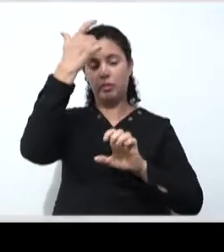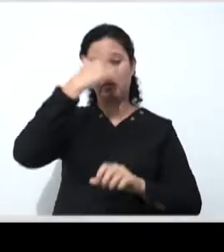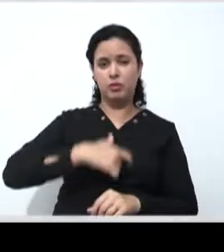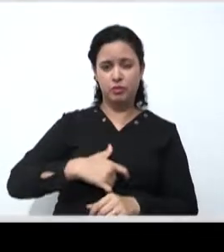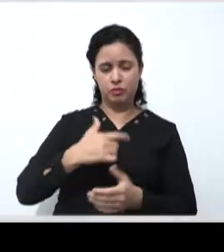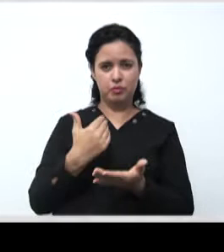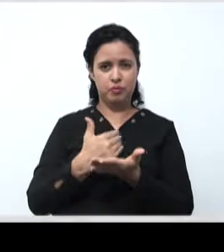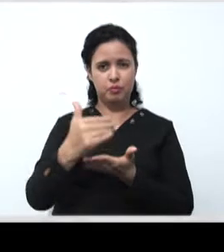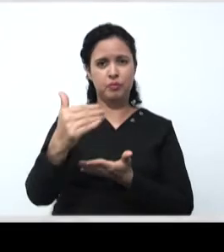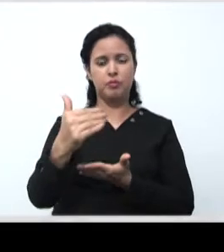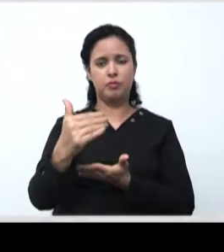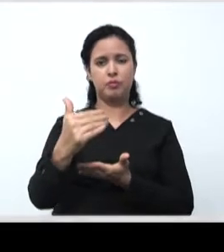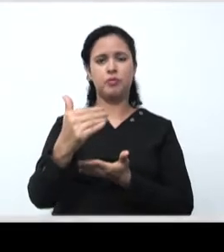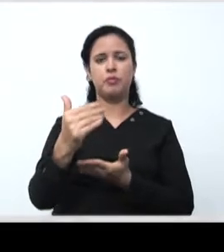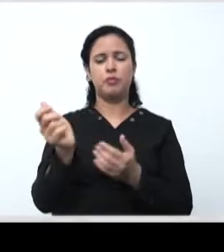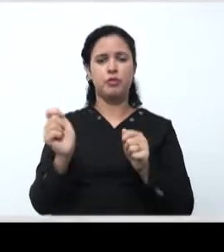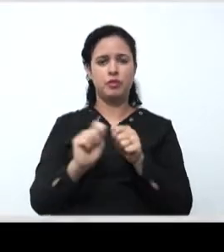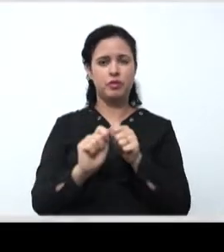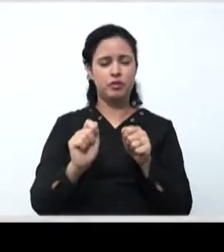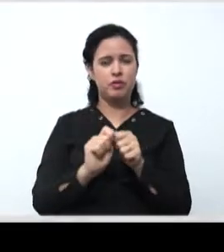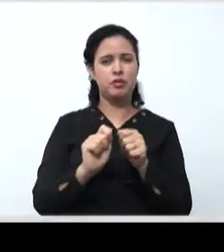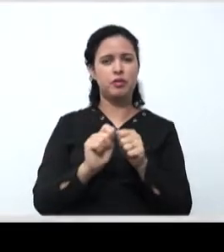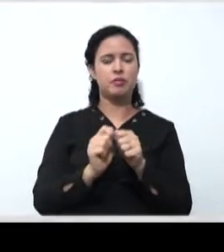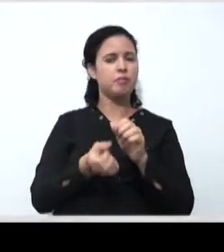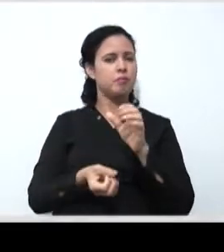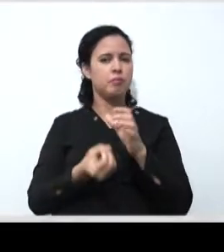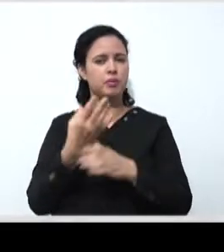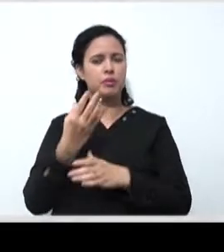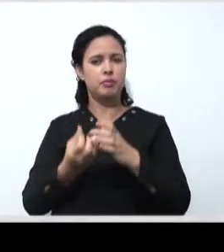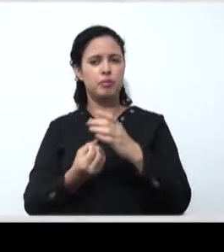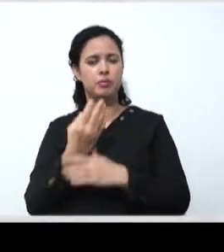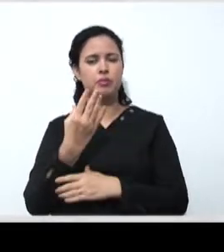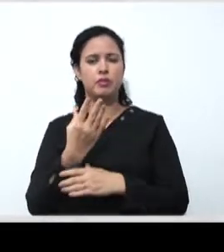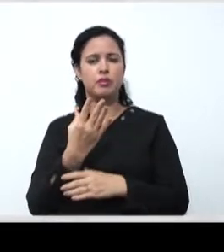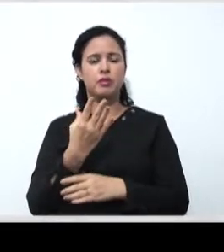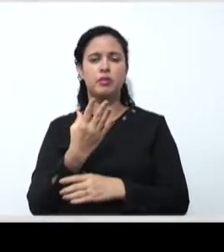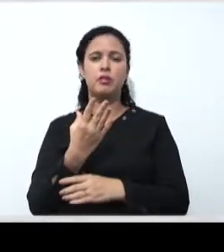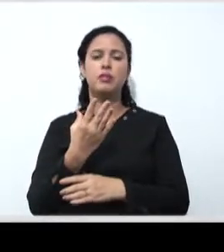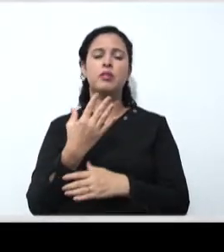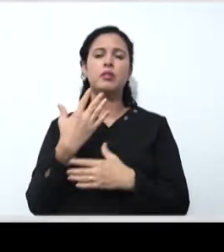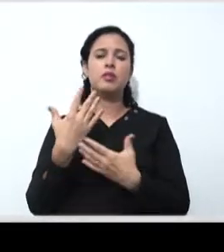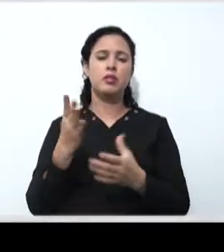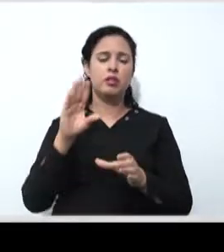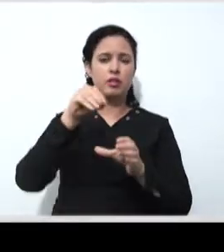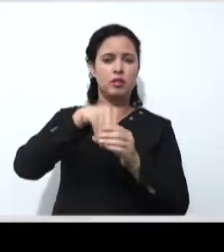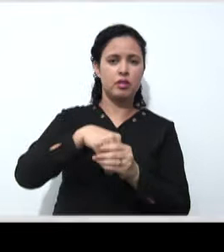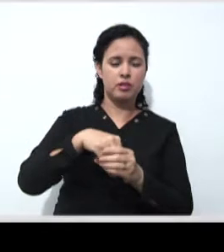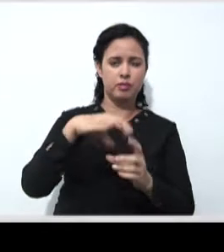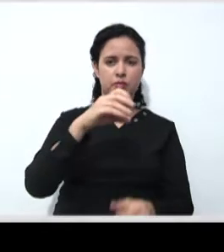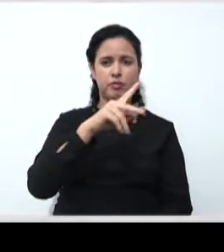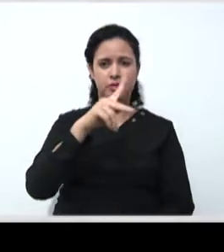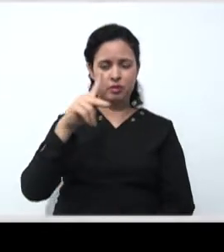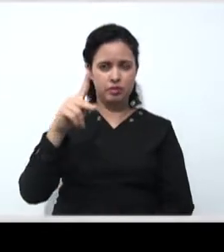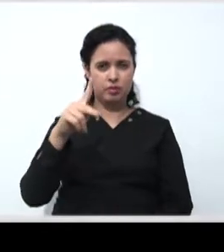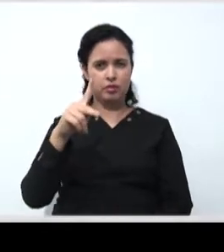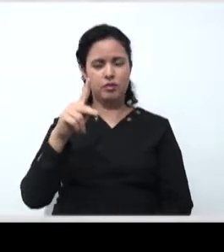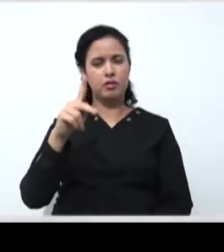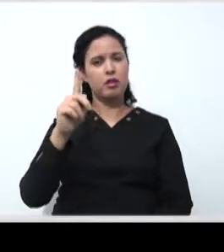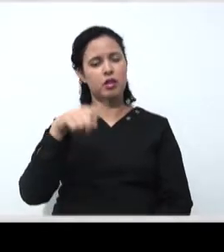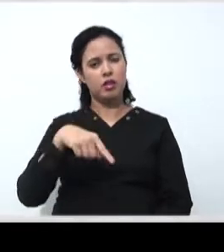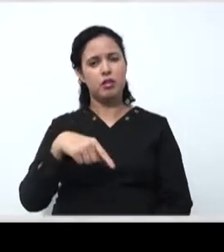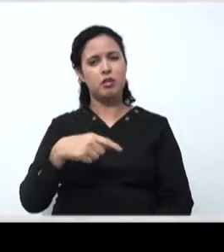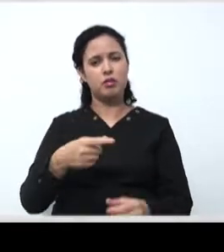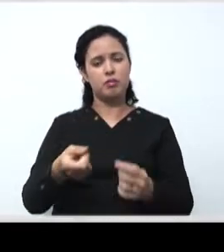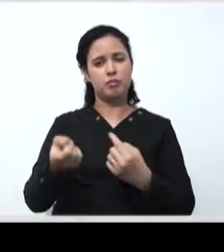né? Que vai render algum fruto. E aí, dentro da perspectiva da cooperativa, vai render frutos econômicos.